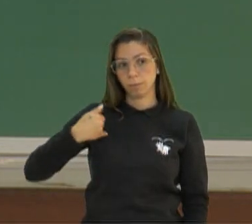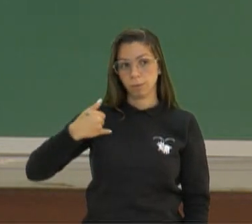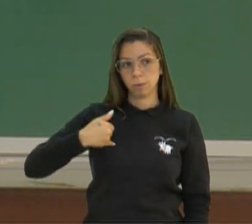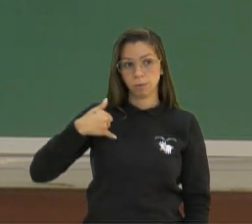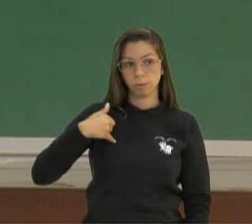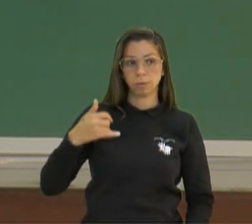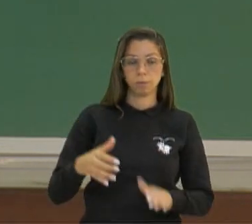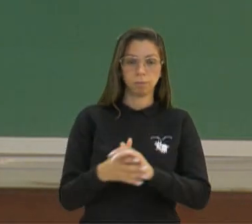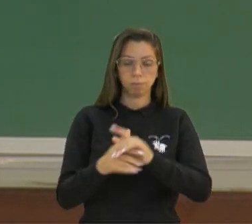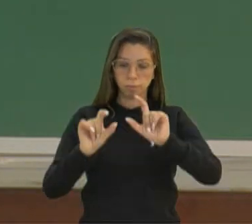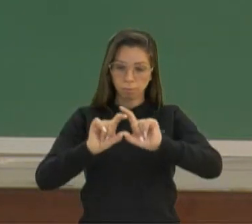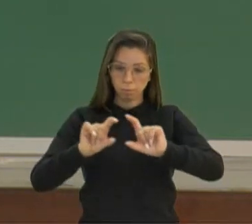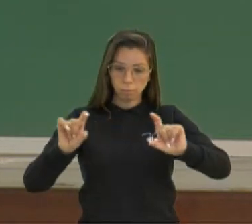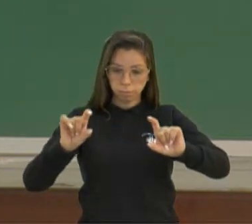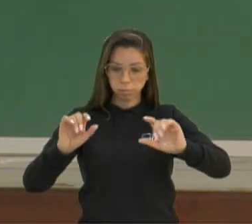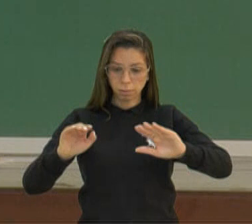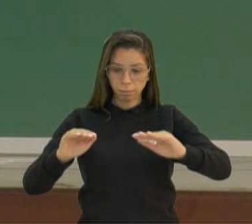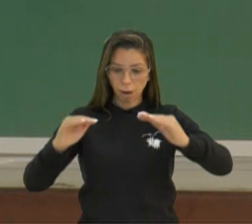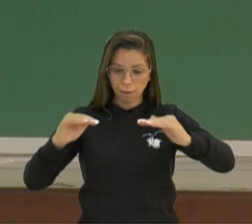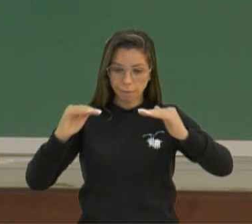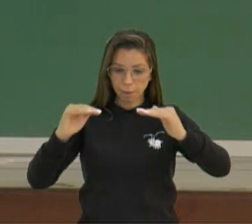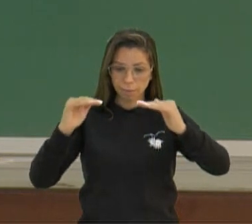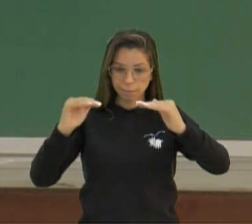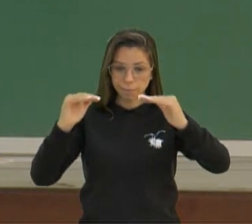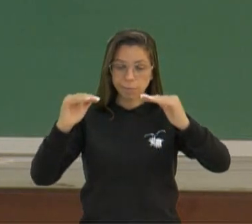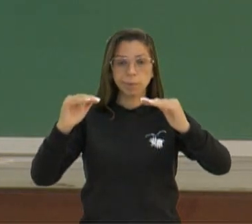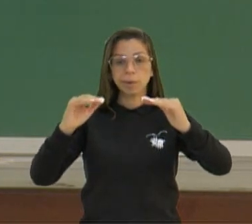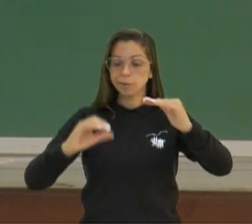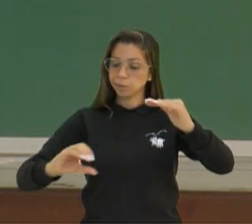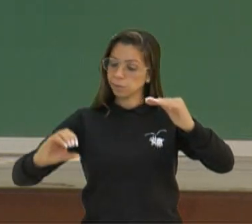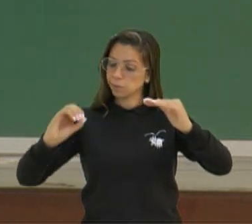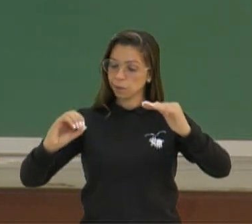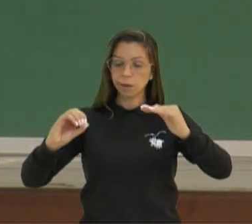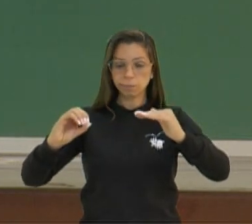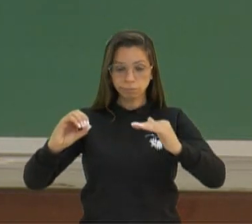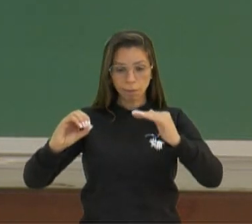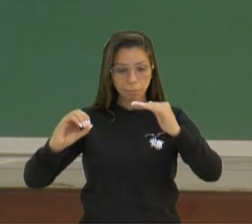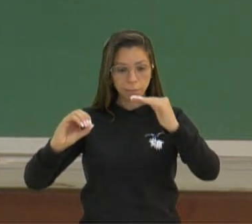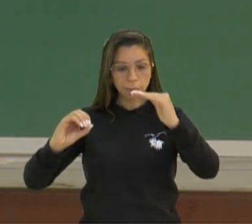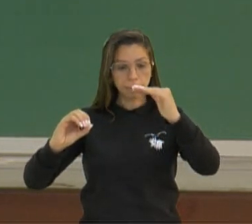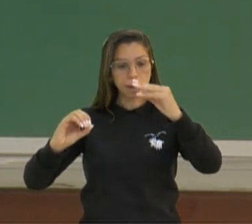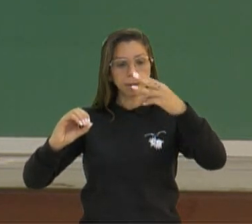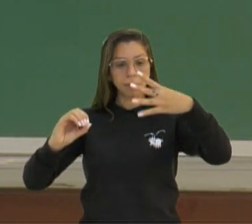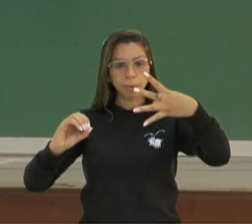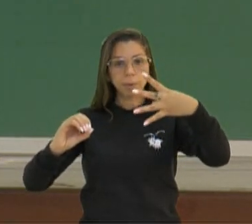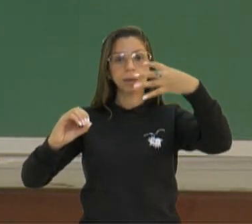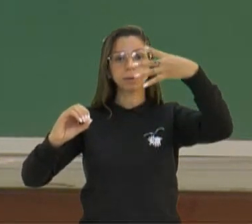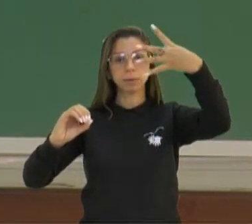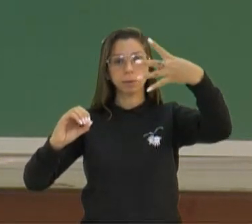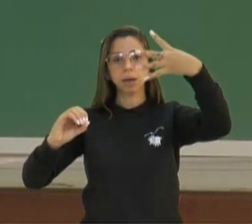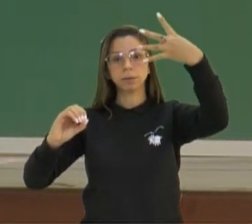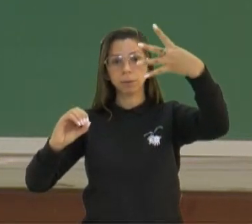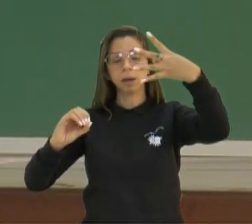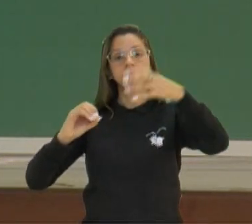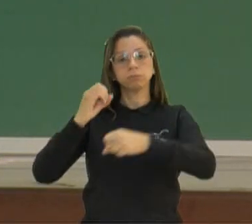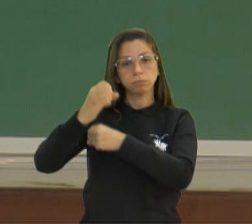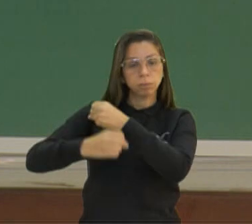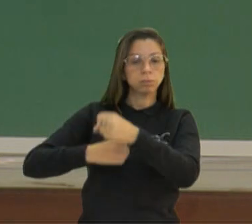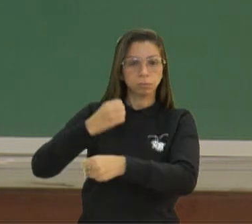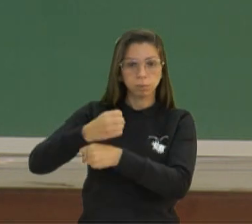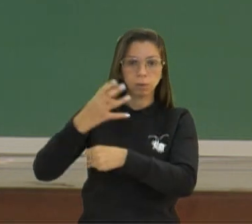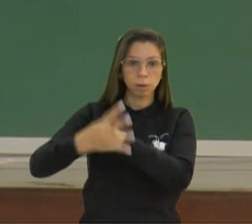vai subindo aqui a escala de 0 a 4 anos, de 4 em 4 anos. Nós temos